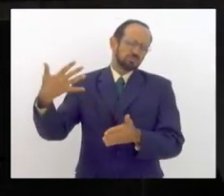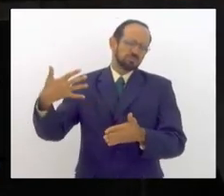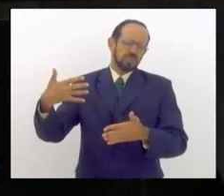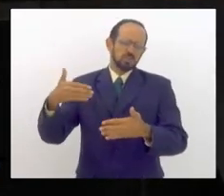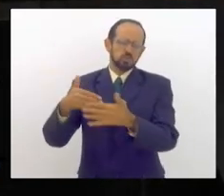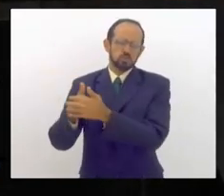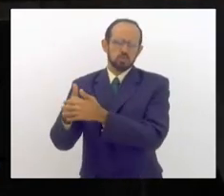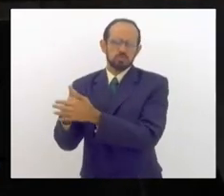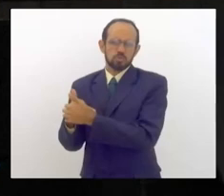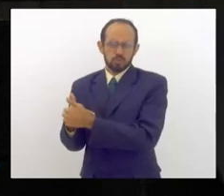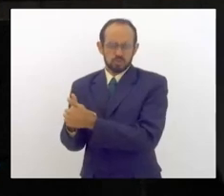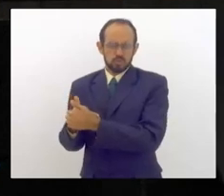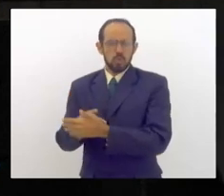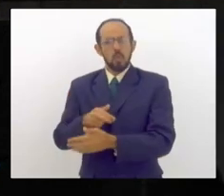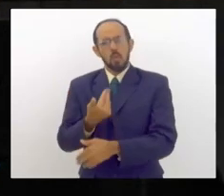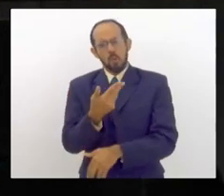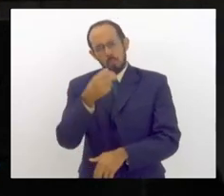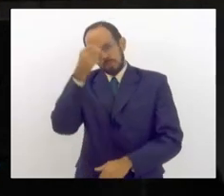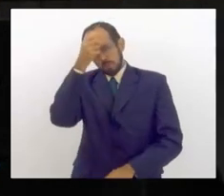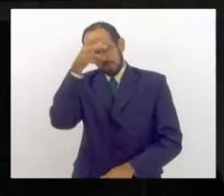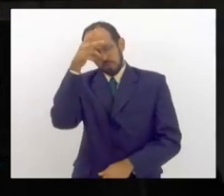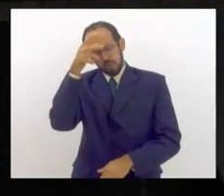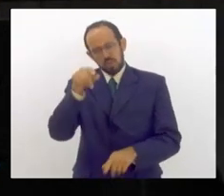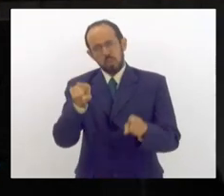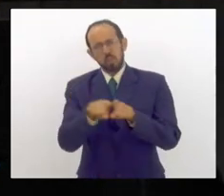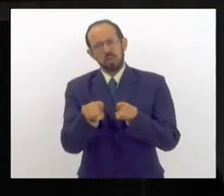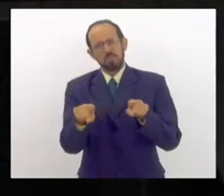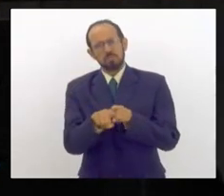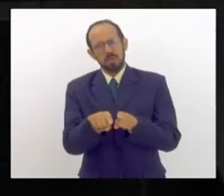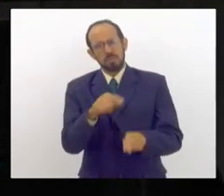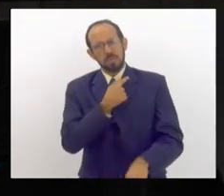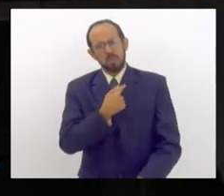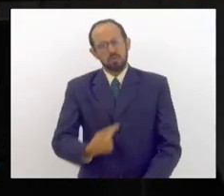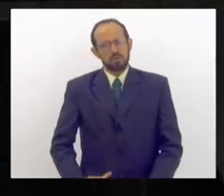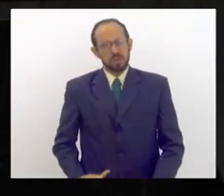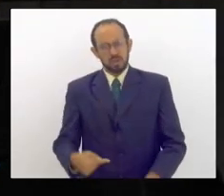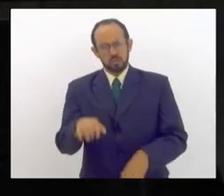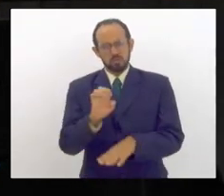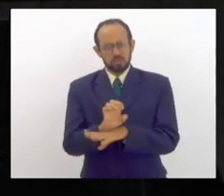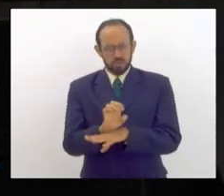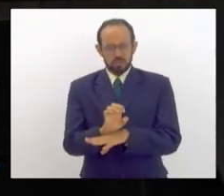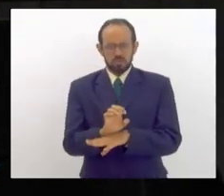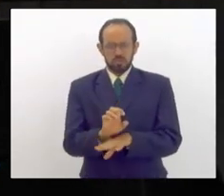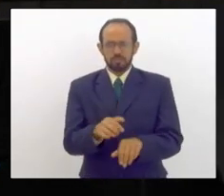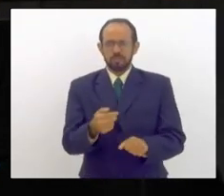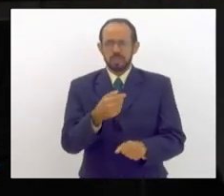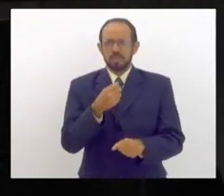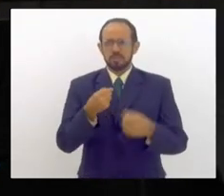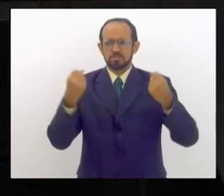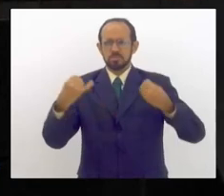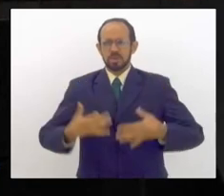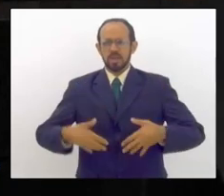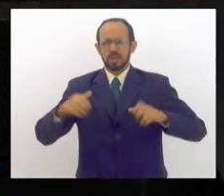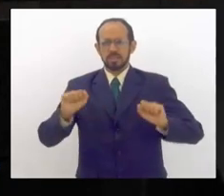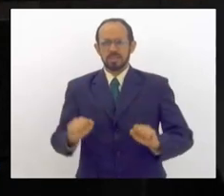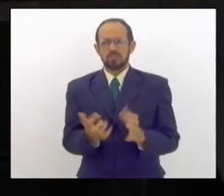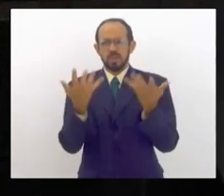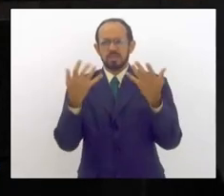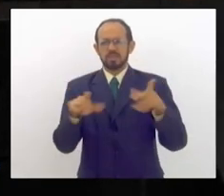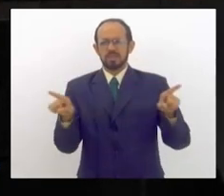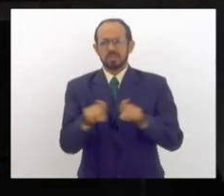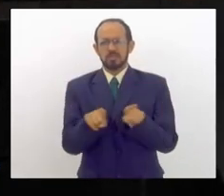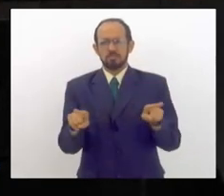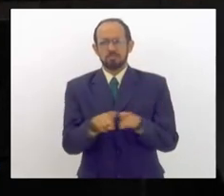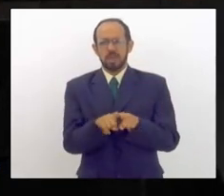estado, da cidade do Rio de Janeiro, seja pelo governador do estado do Rio de Janeiro. E aí, falando dessa grande festa, eu não poderia